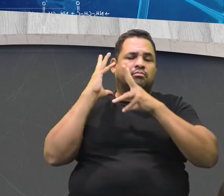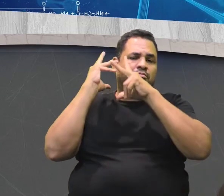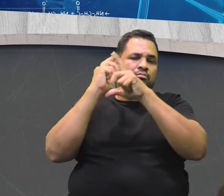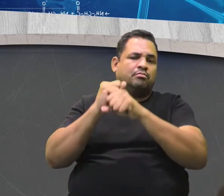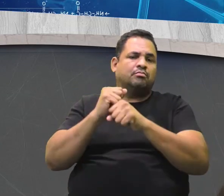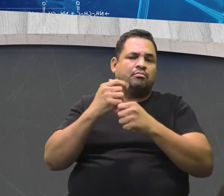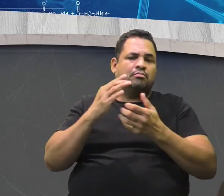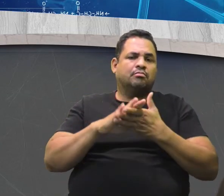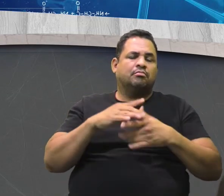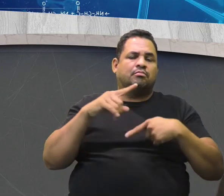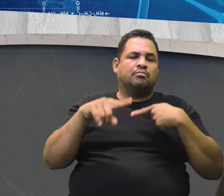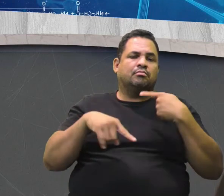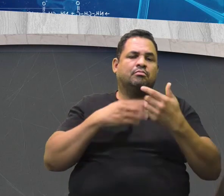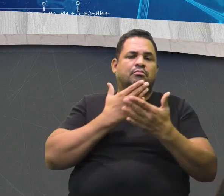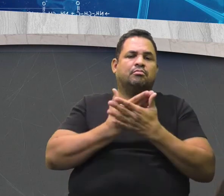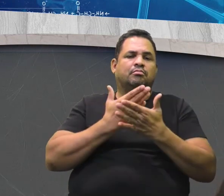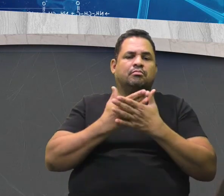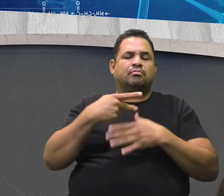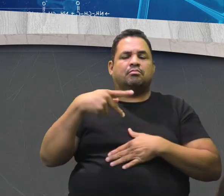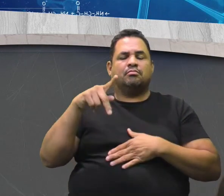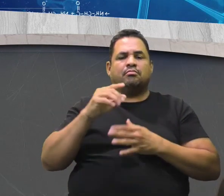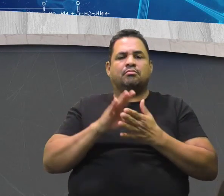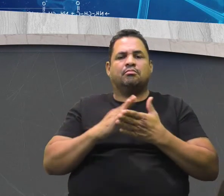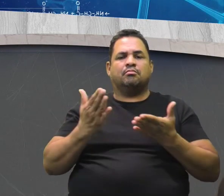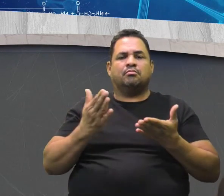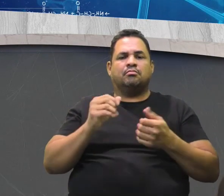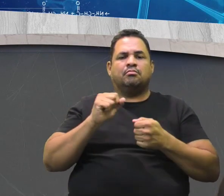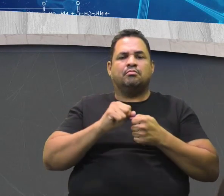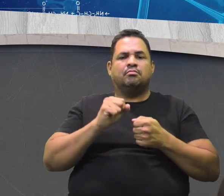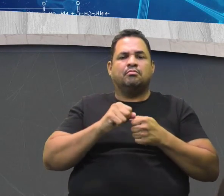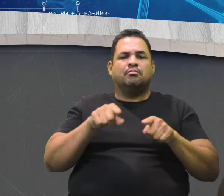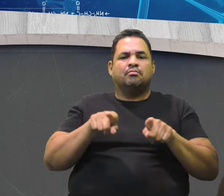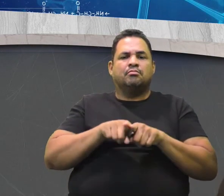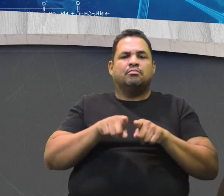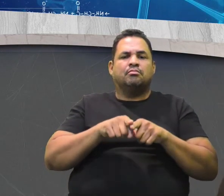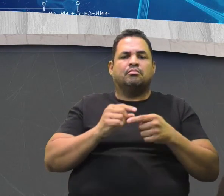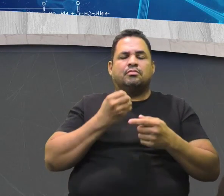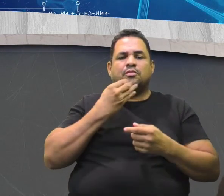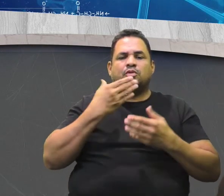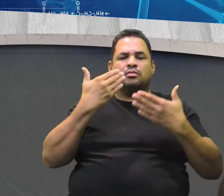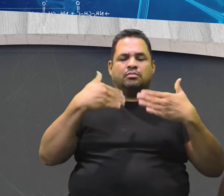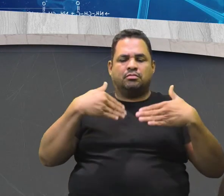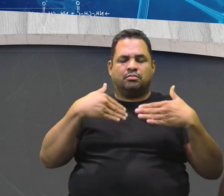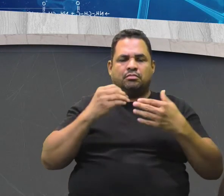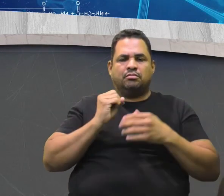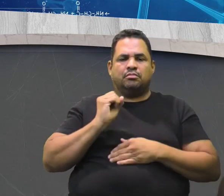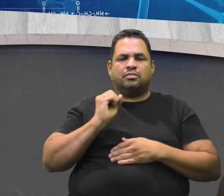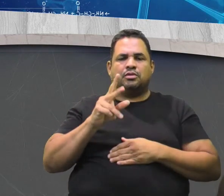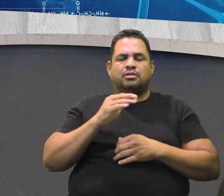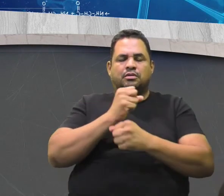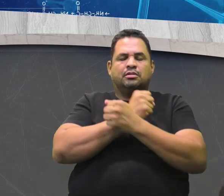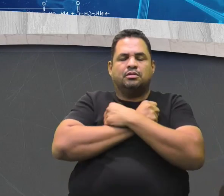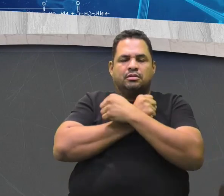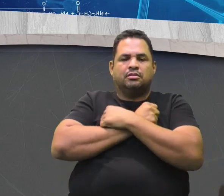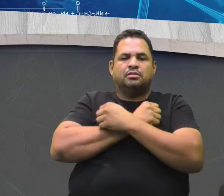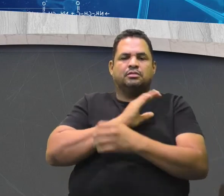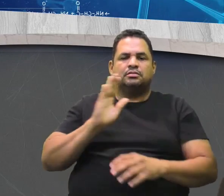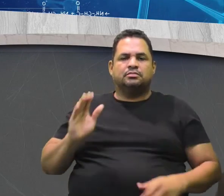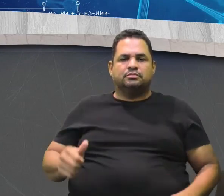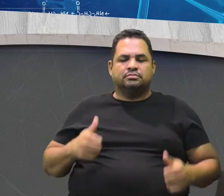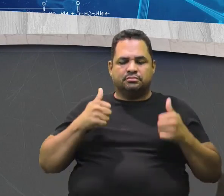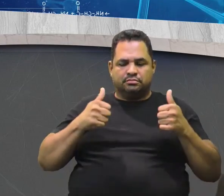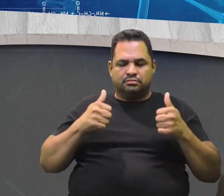revisões na próxima aula para você fazer também uma boa prova, ok? Um grande abraço e valeu!